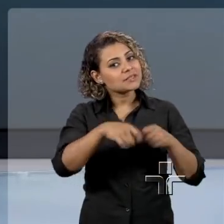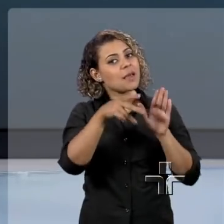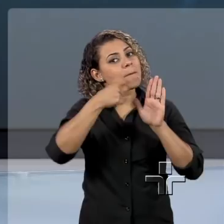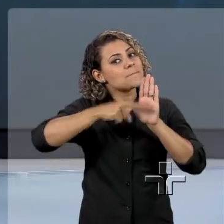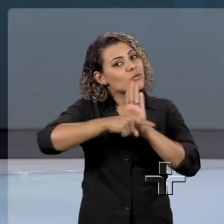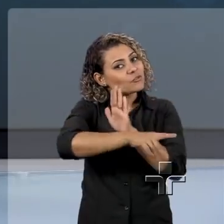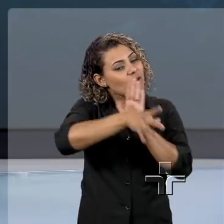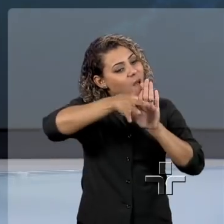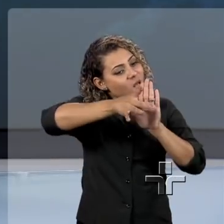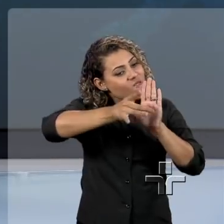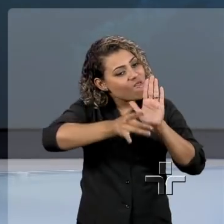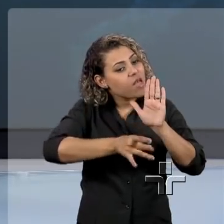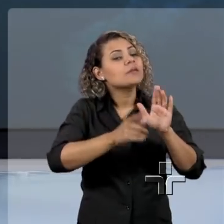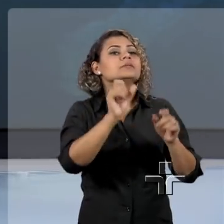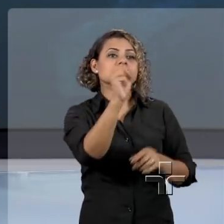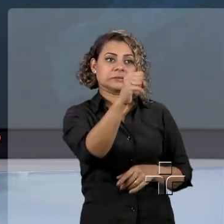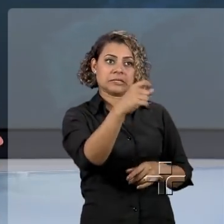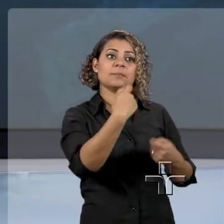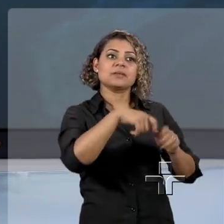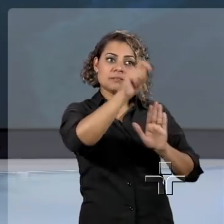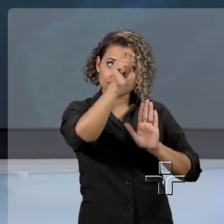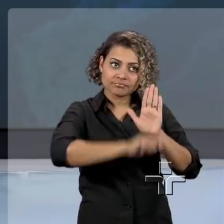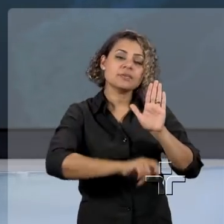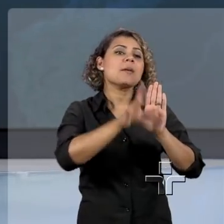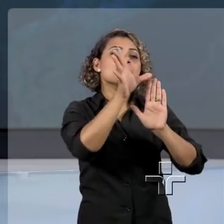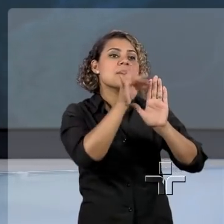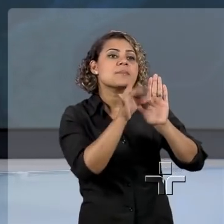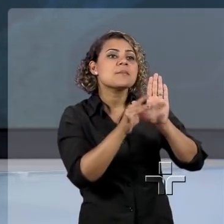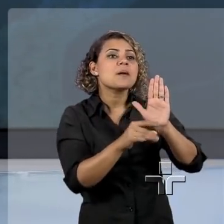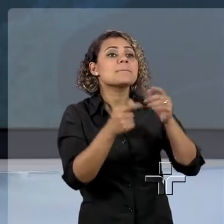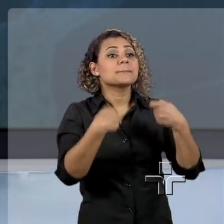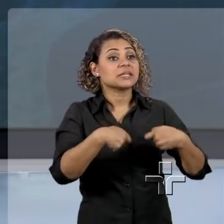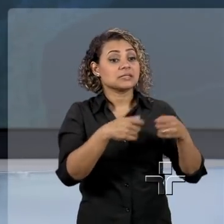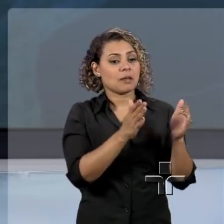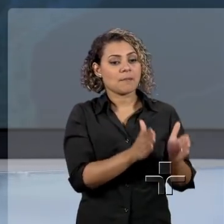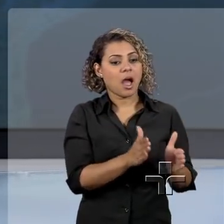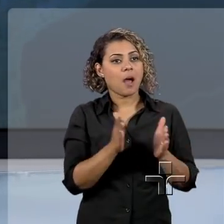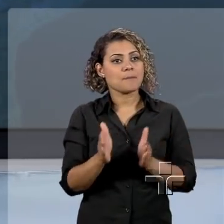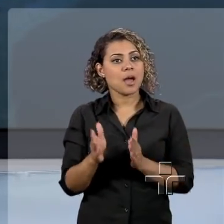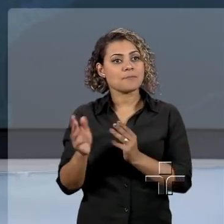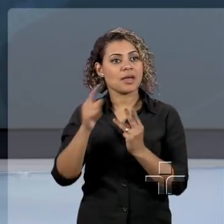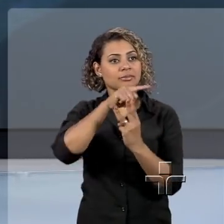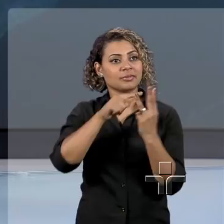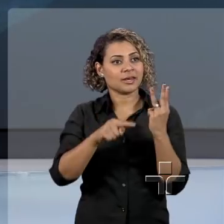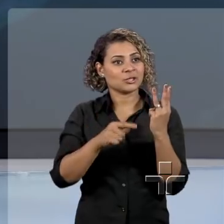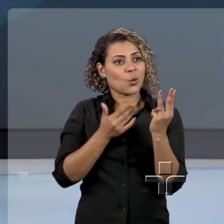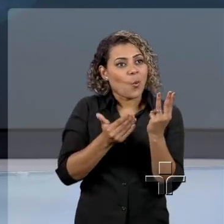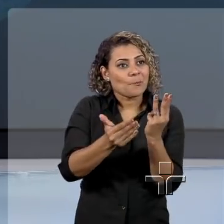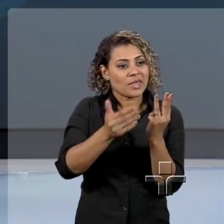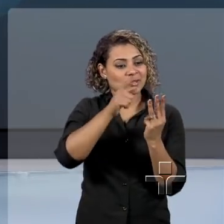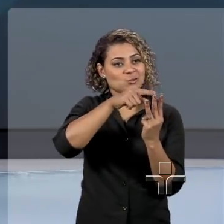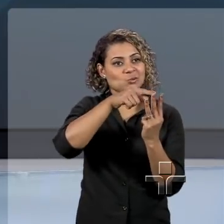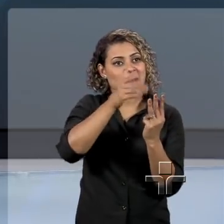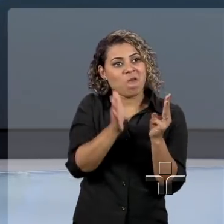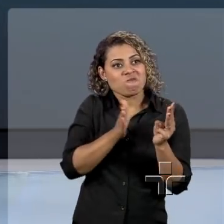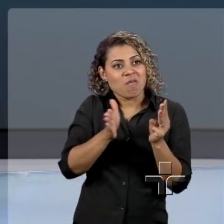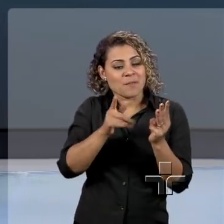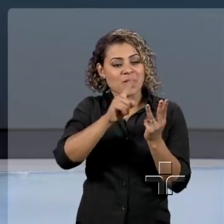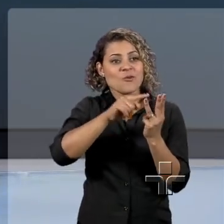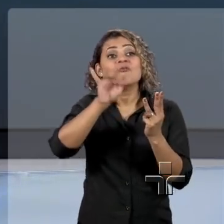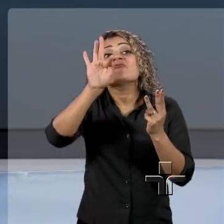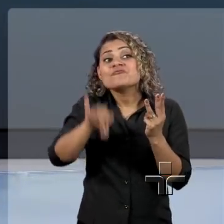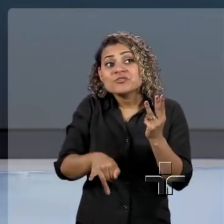tem introdução, desenvolvimento, conclusão, e ela tem que ser coerente, concisa. Então, escrever hoje tem sido algo